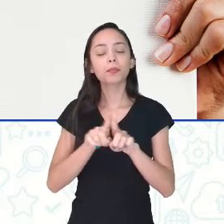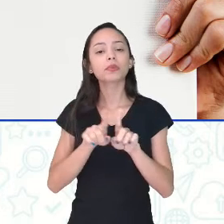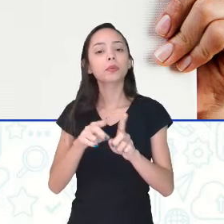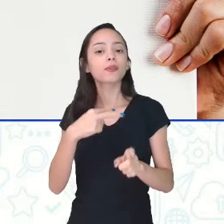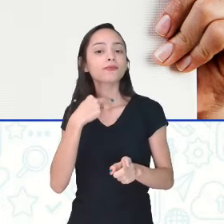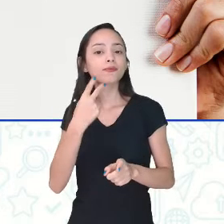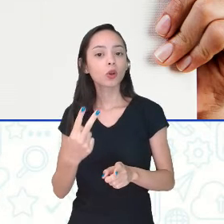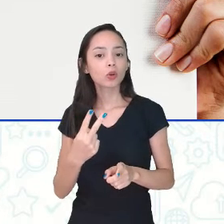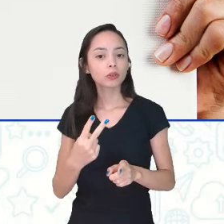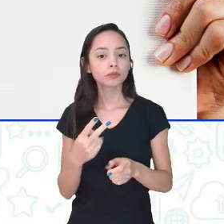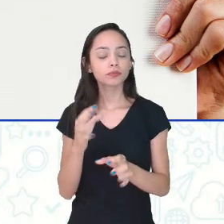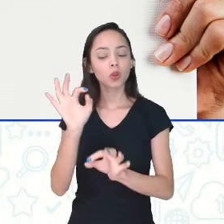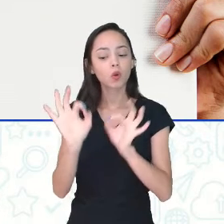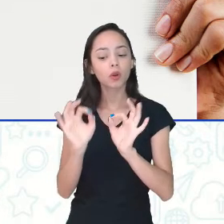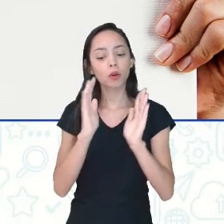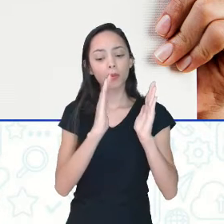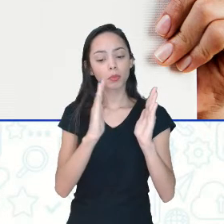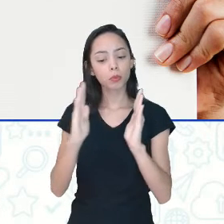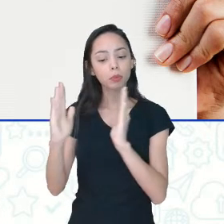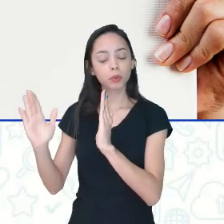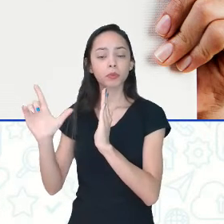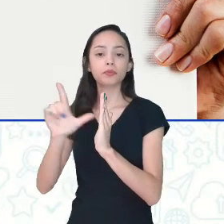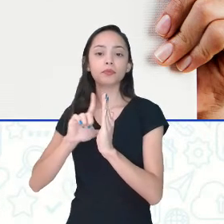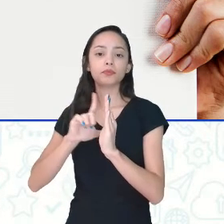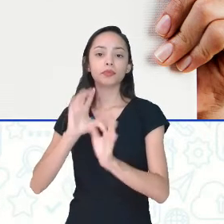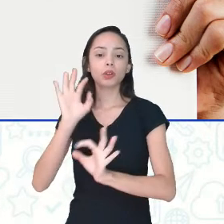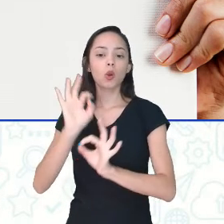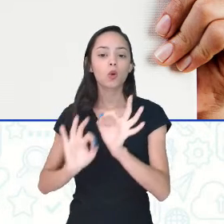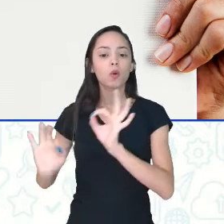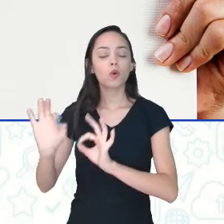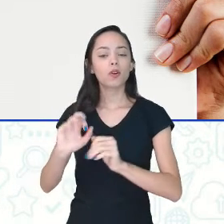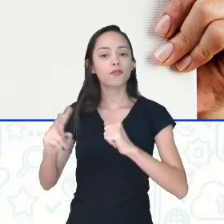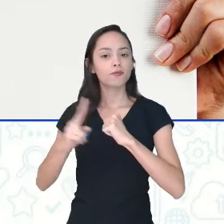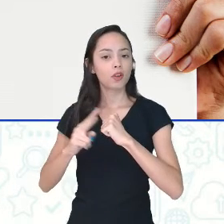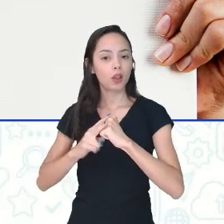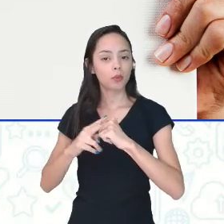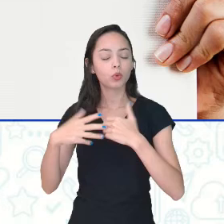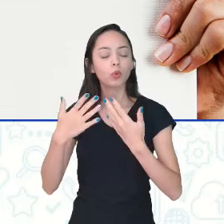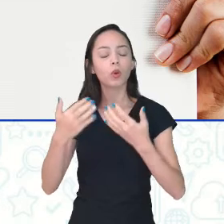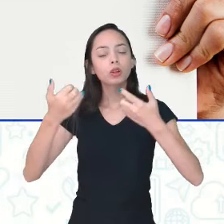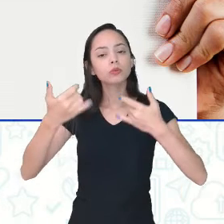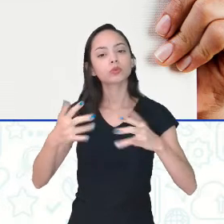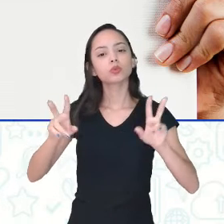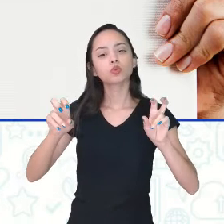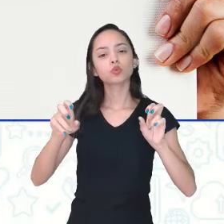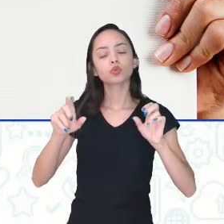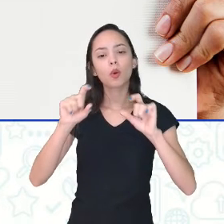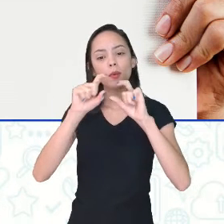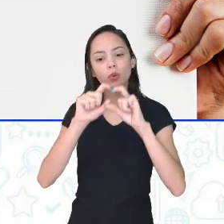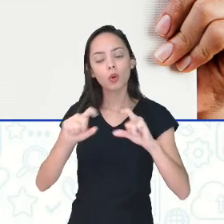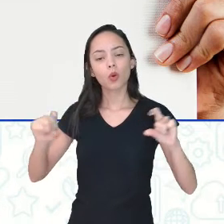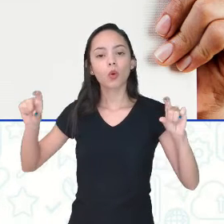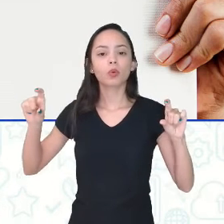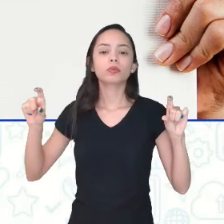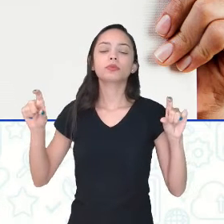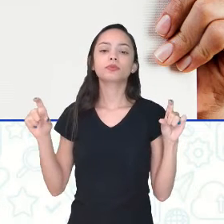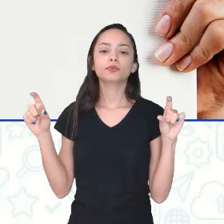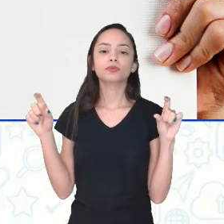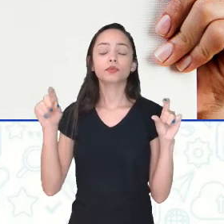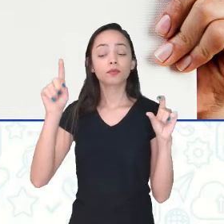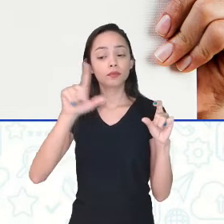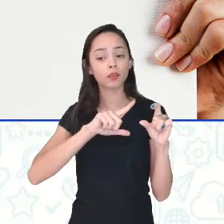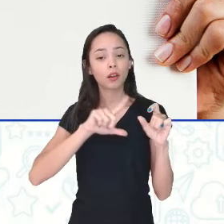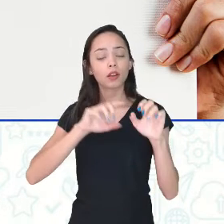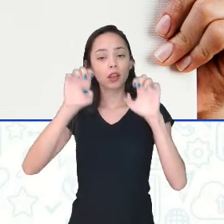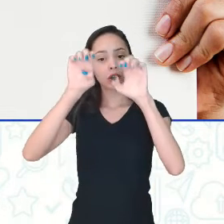períodos desenvolvem-se em torno de um verbo. Então, quando a gente fala em uma oração, a gente está falando de uma